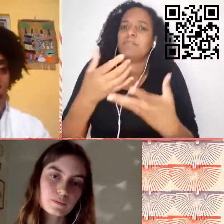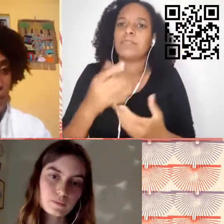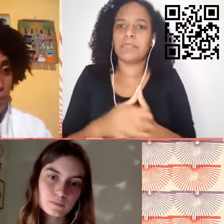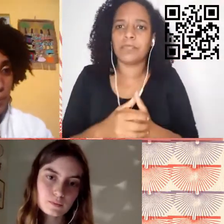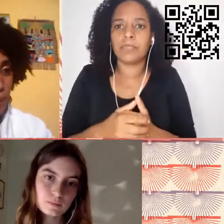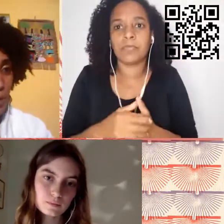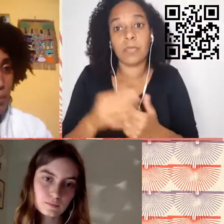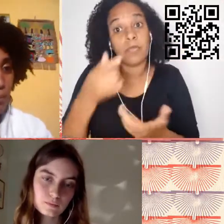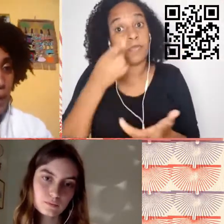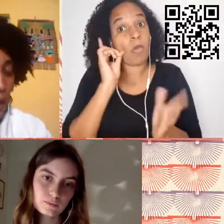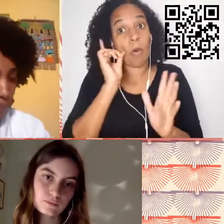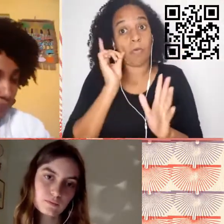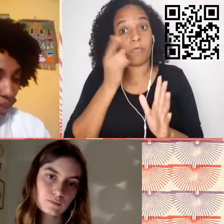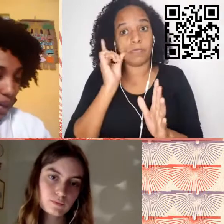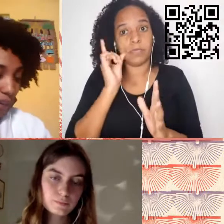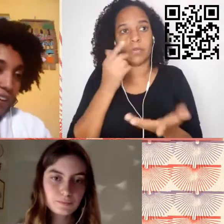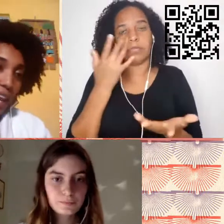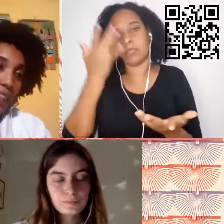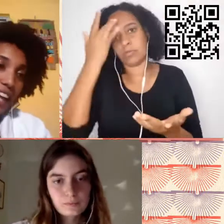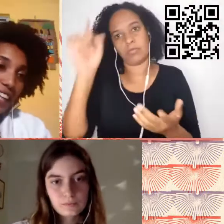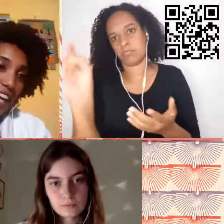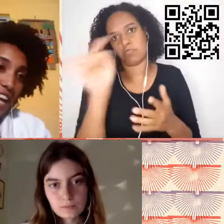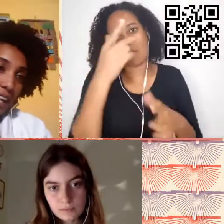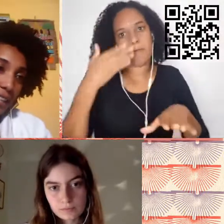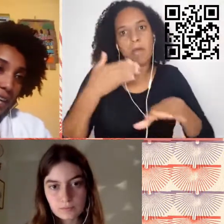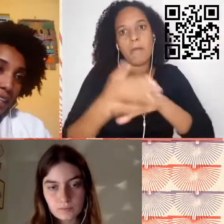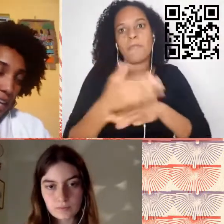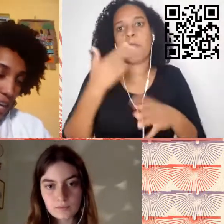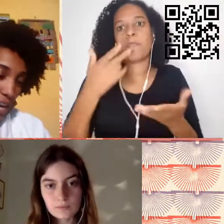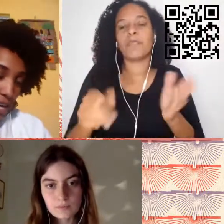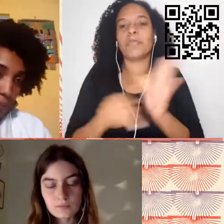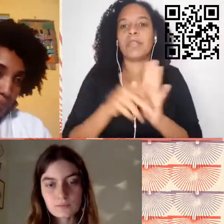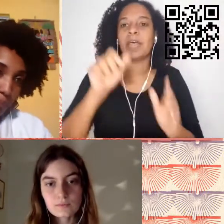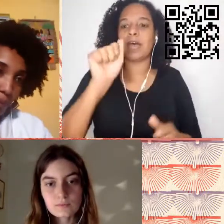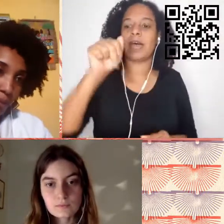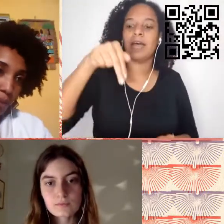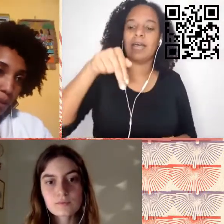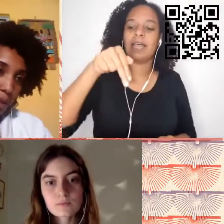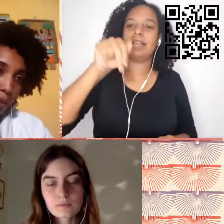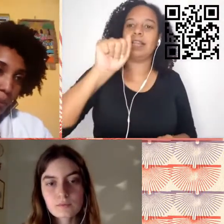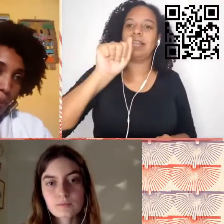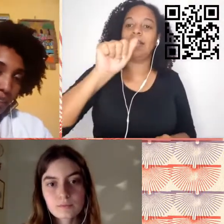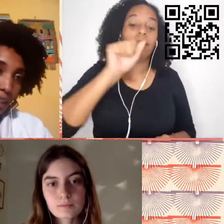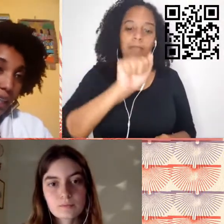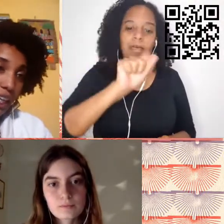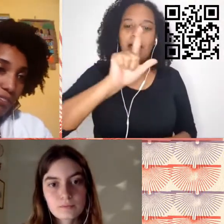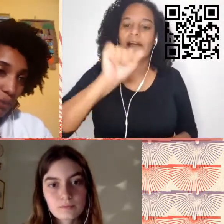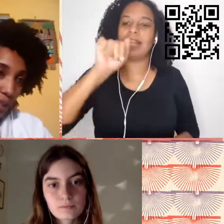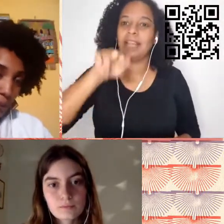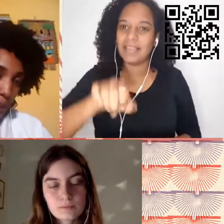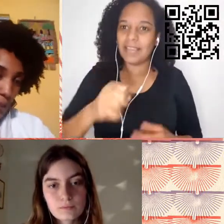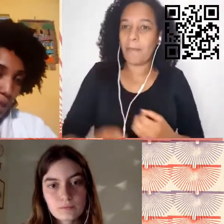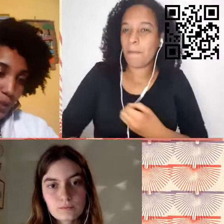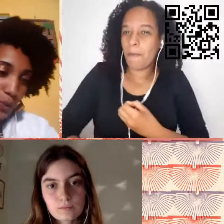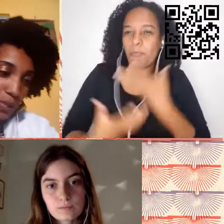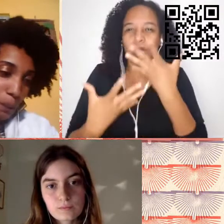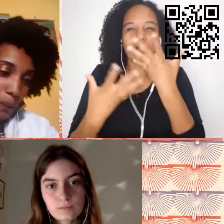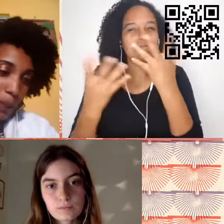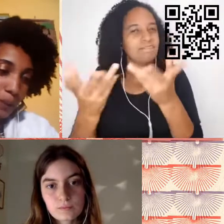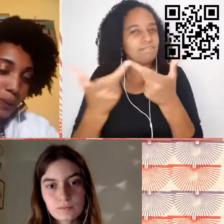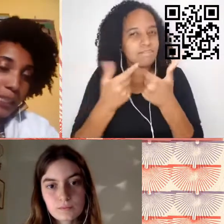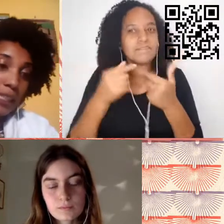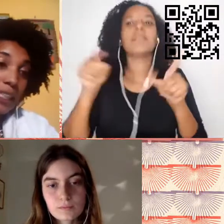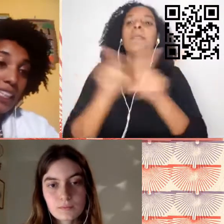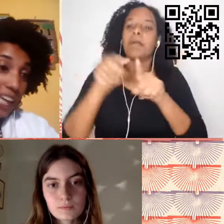pessoas puderam acompanhar a fala da Aline Anaya, uma poeta incrível aqui também da Zona Sul de